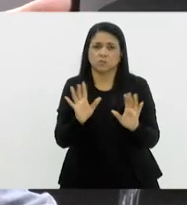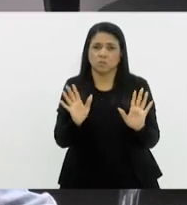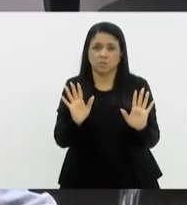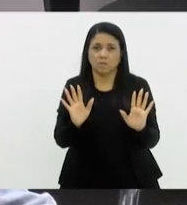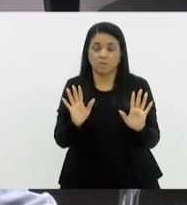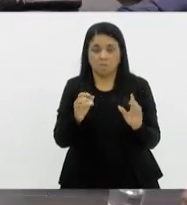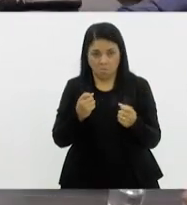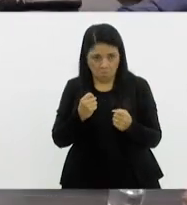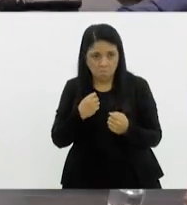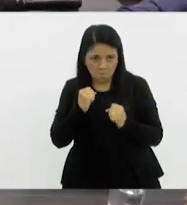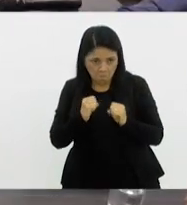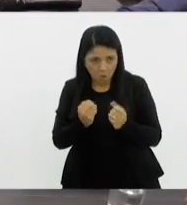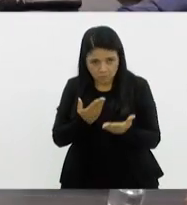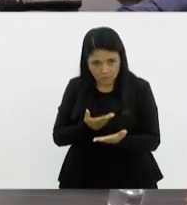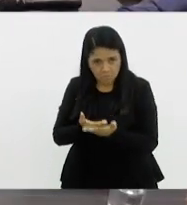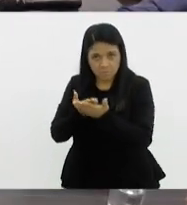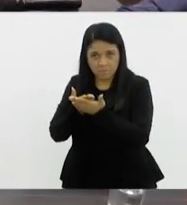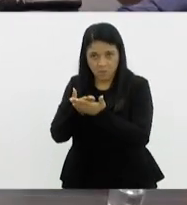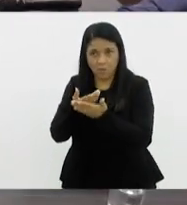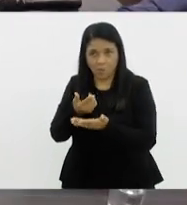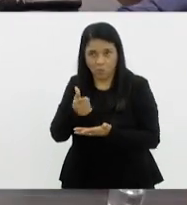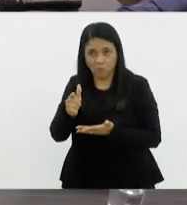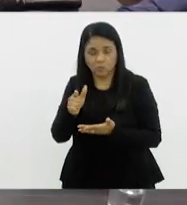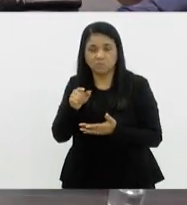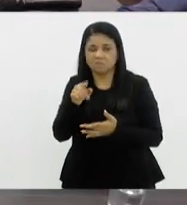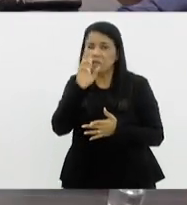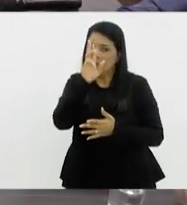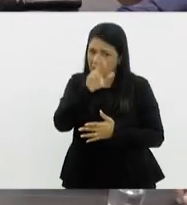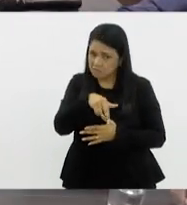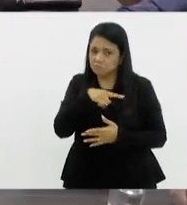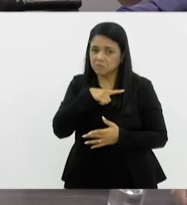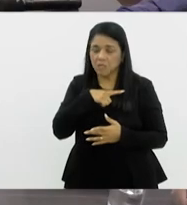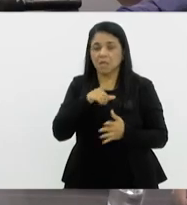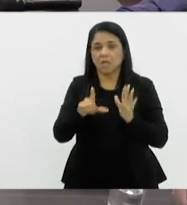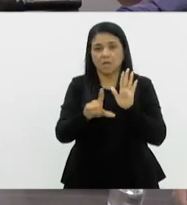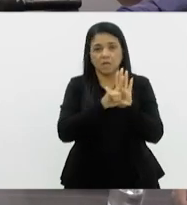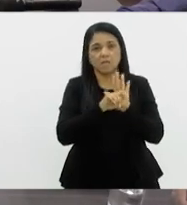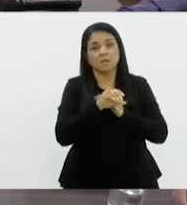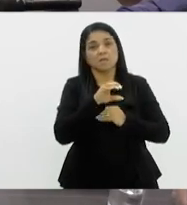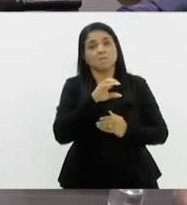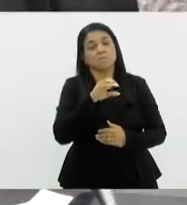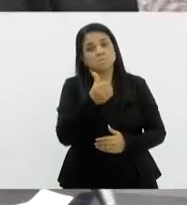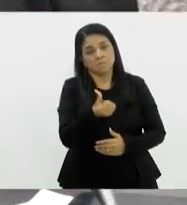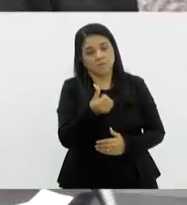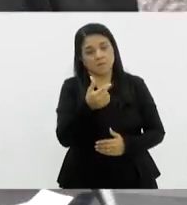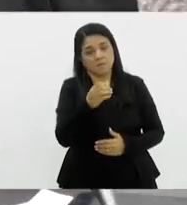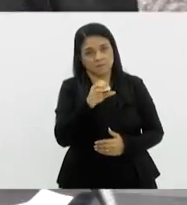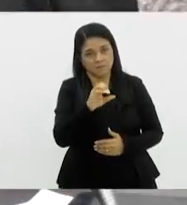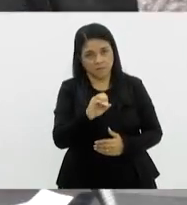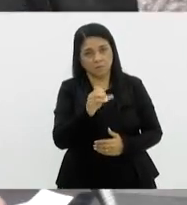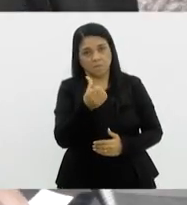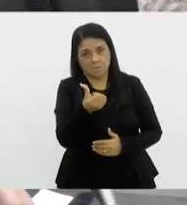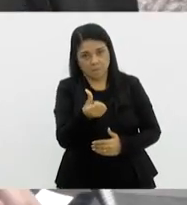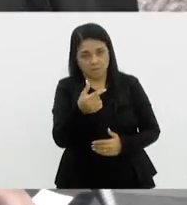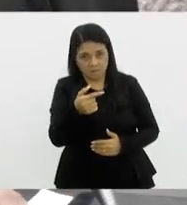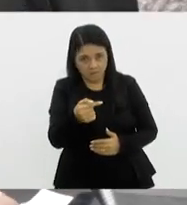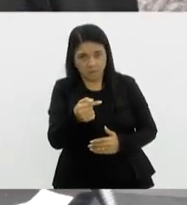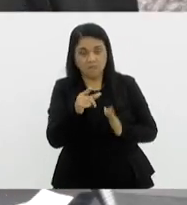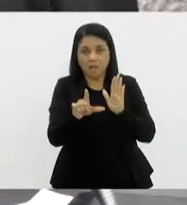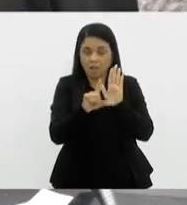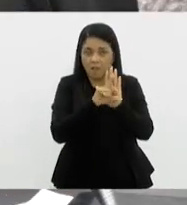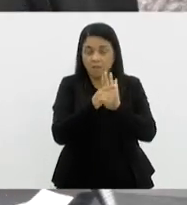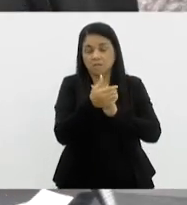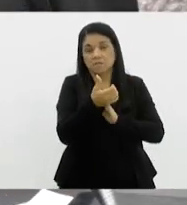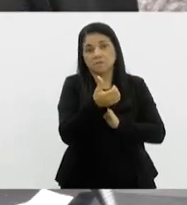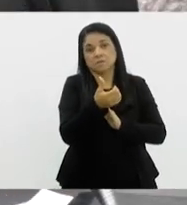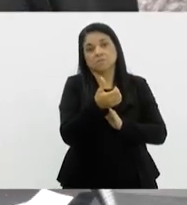um outro encaminhamento, Vossa Excelência? Pois não. Na verdade, Vossa Excelência tem razão, tem a Lei 6067, que é a lei de cotas ela atinente ao